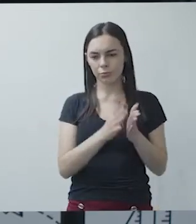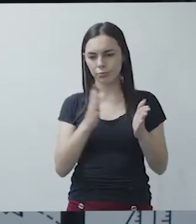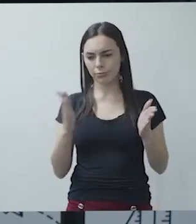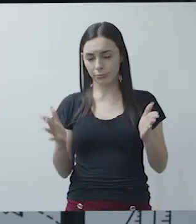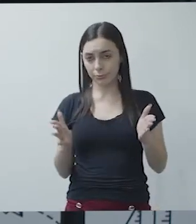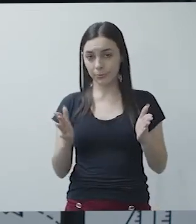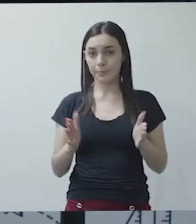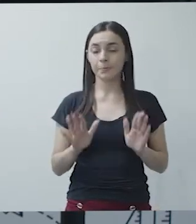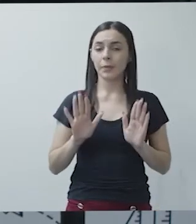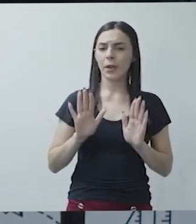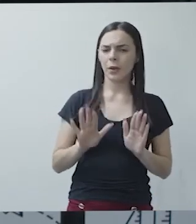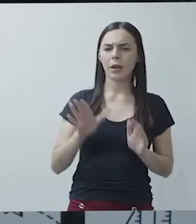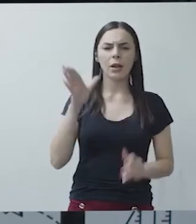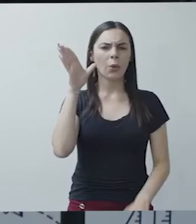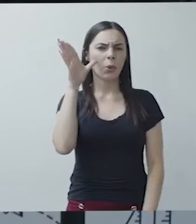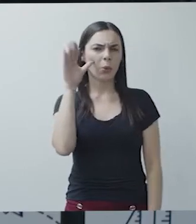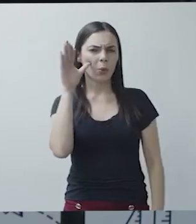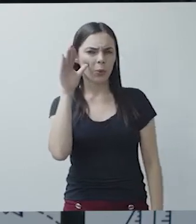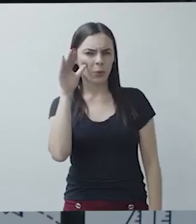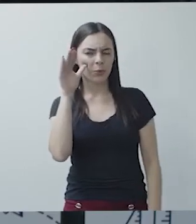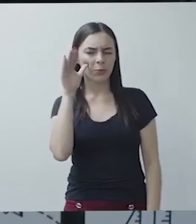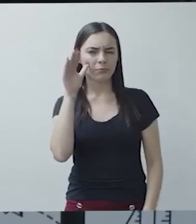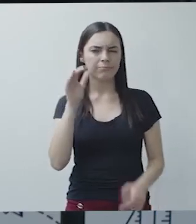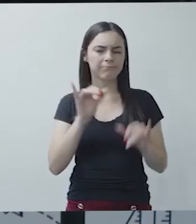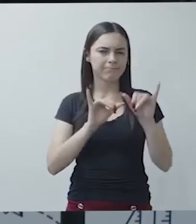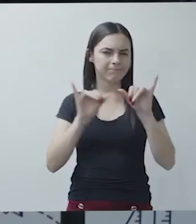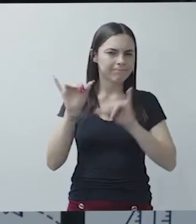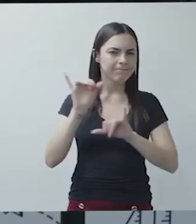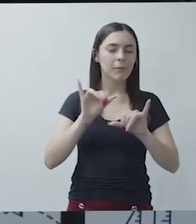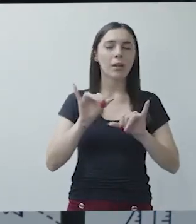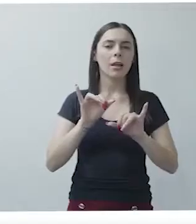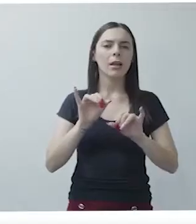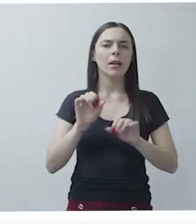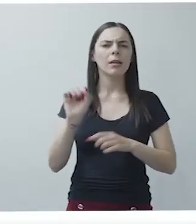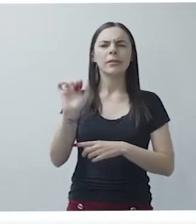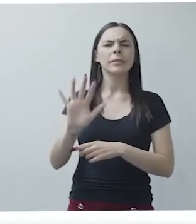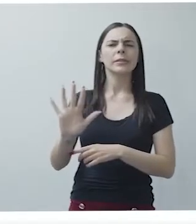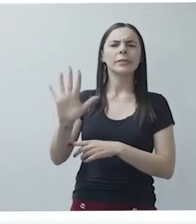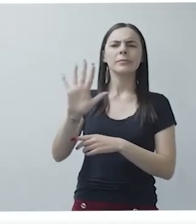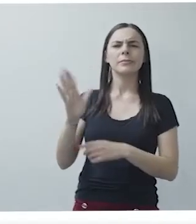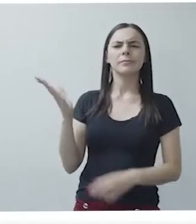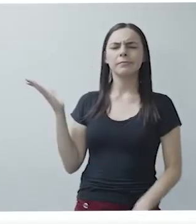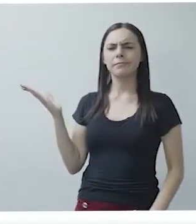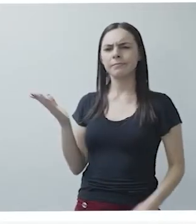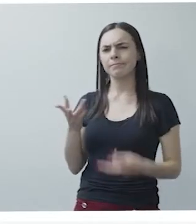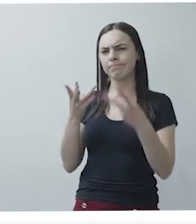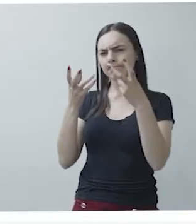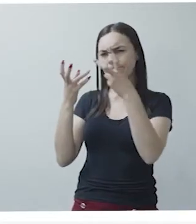Olha uma curiosidade que eu trouxe aqui para vocês. Que imagem é essa? Observe lá.